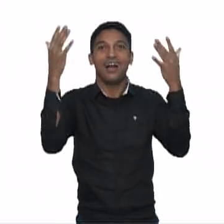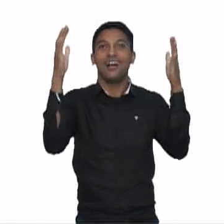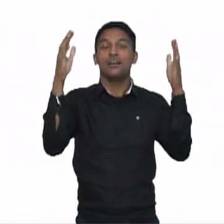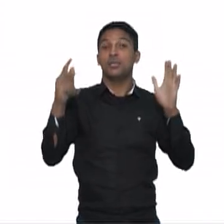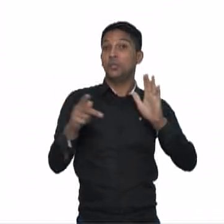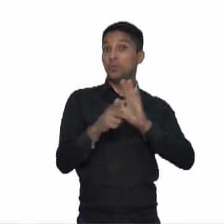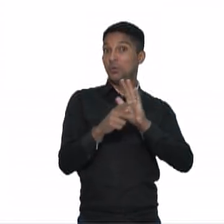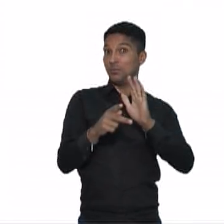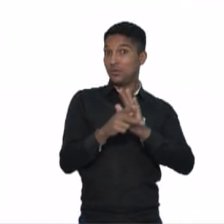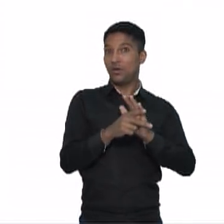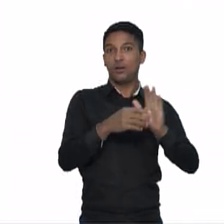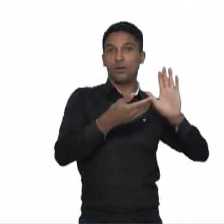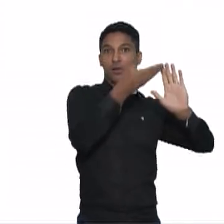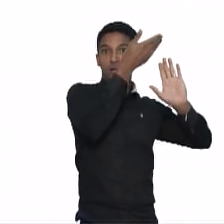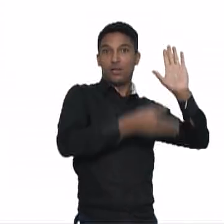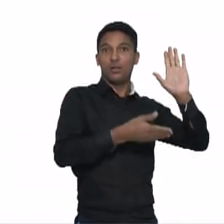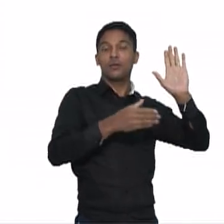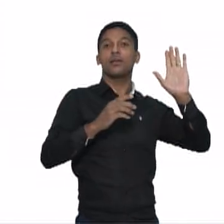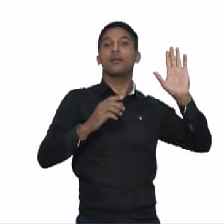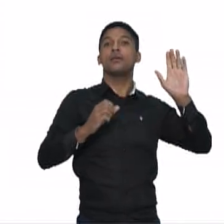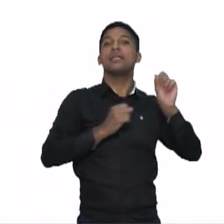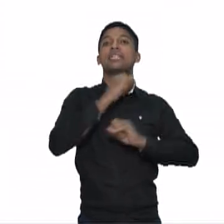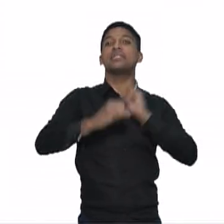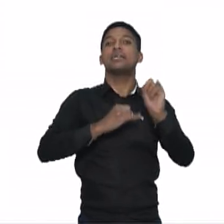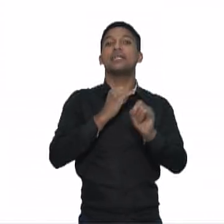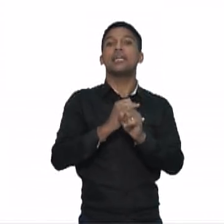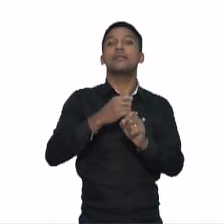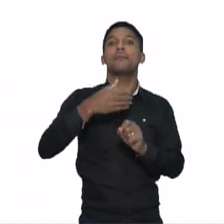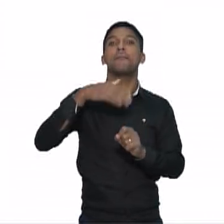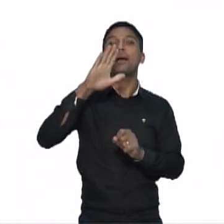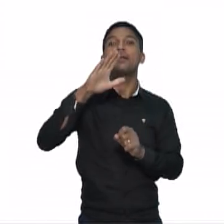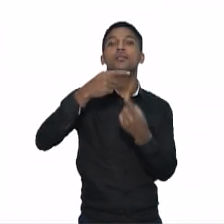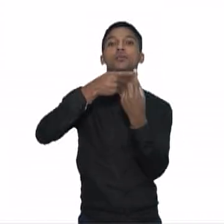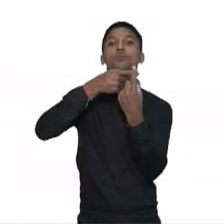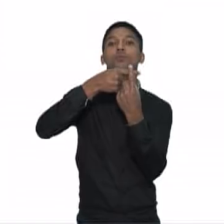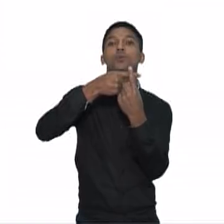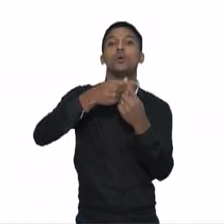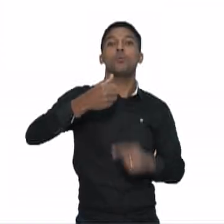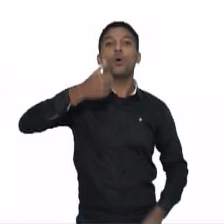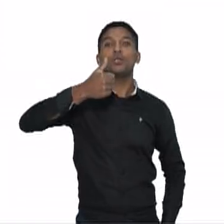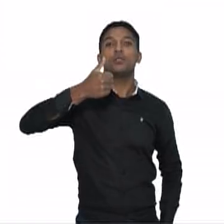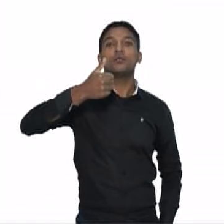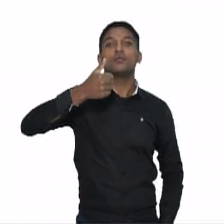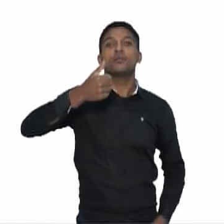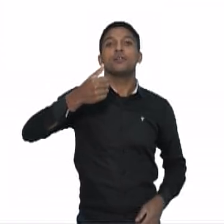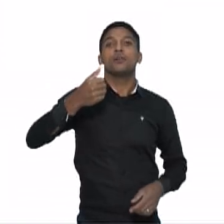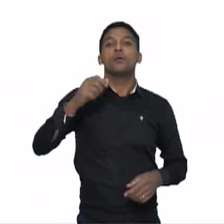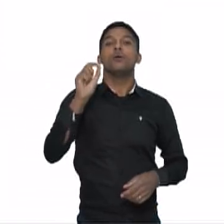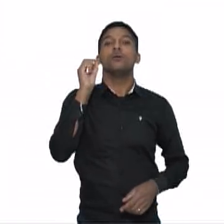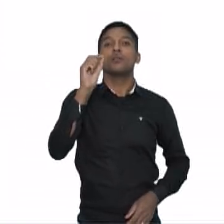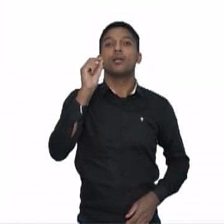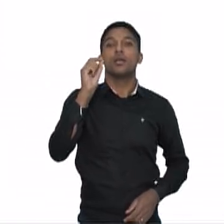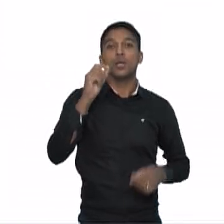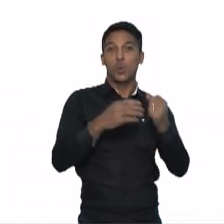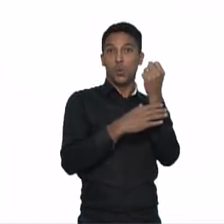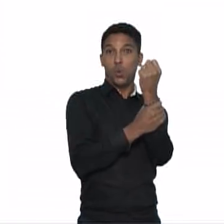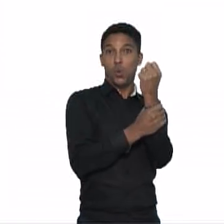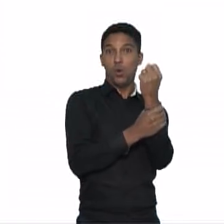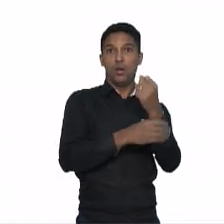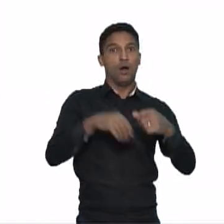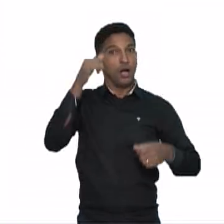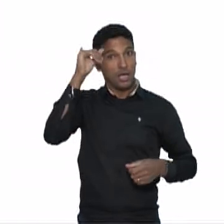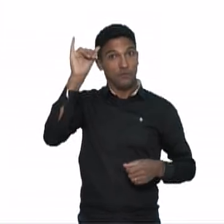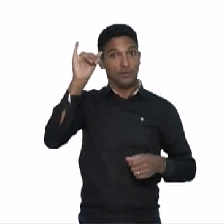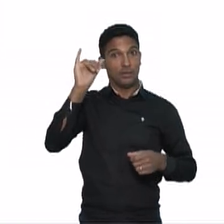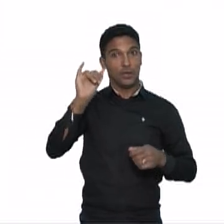uma internet mais positiva. Terça, 7 de fevereiro, MPF, Ministério